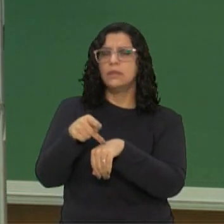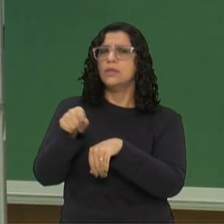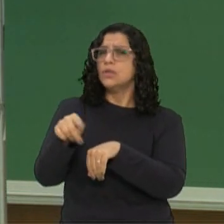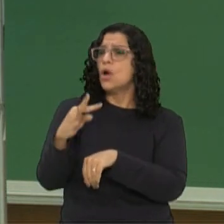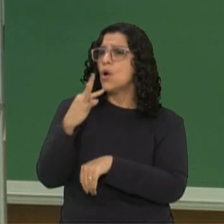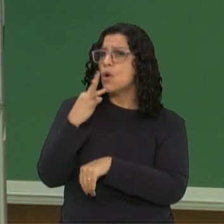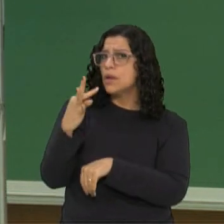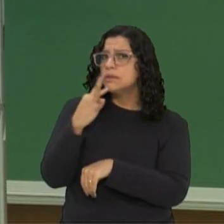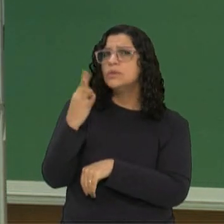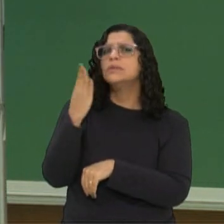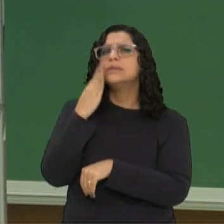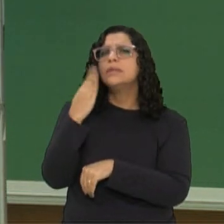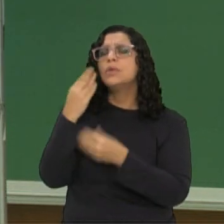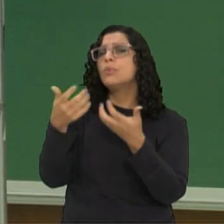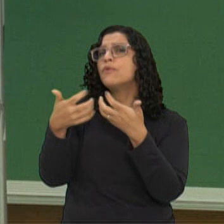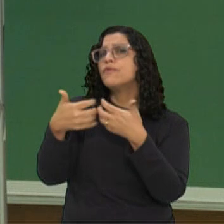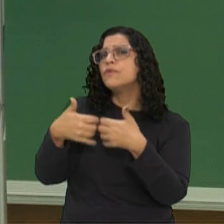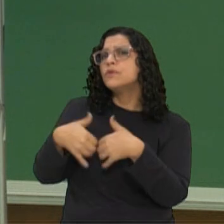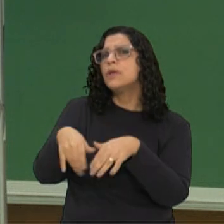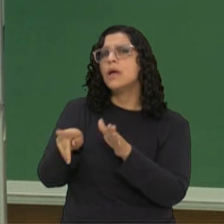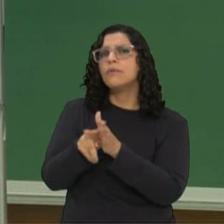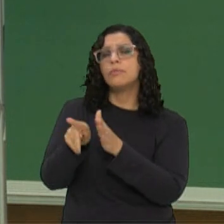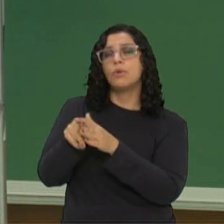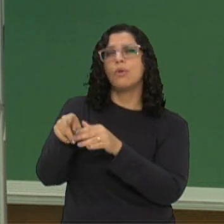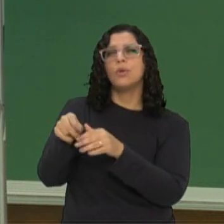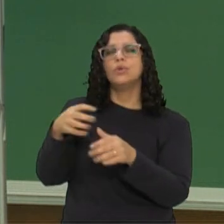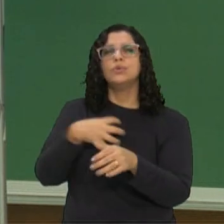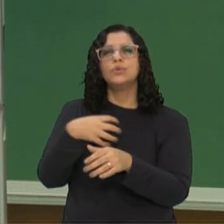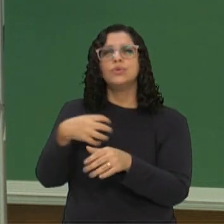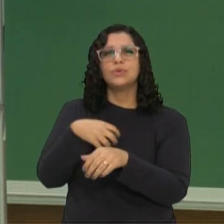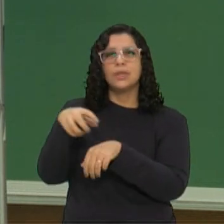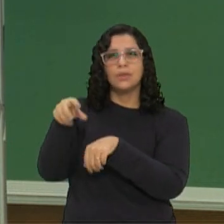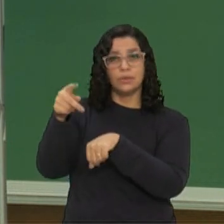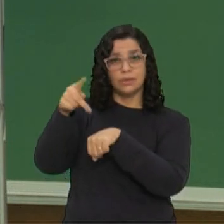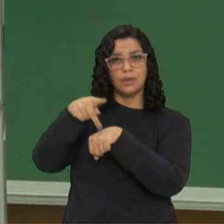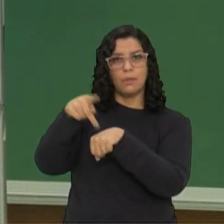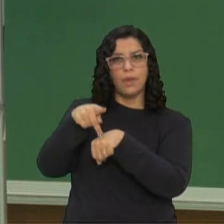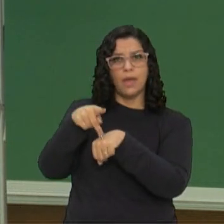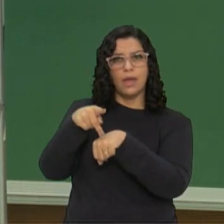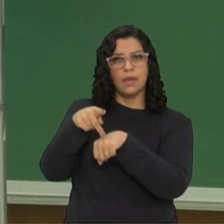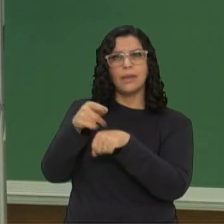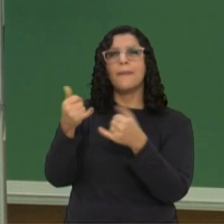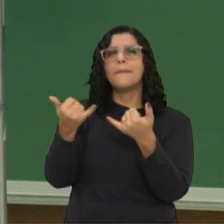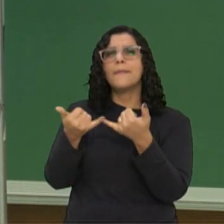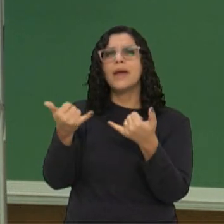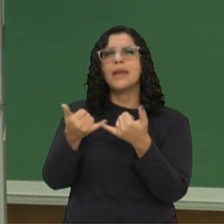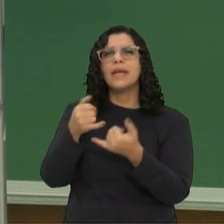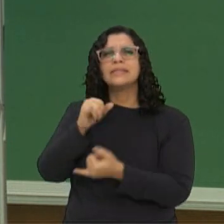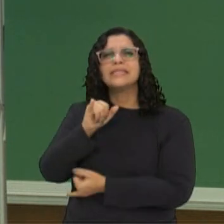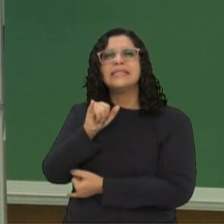conhecia os efeitos do magnetismo, né? Então,